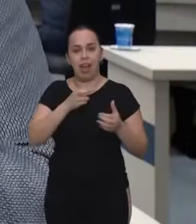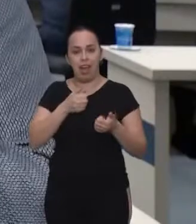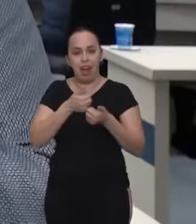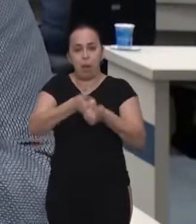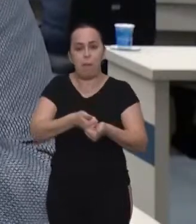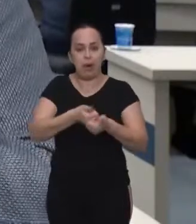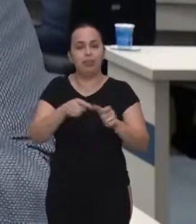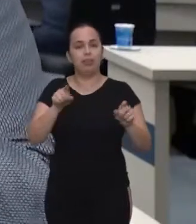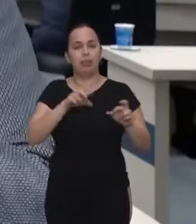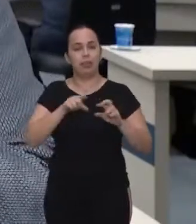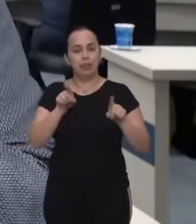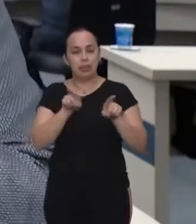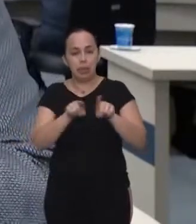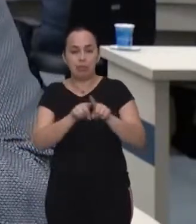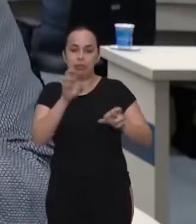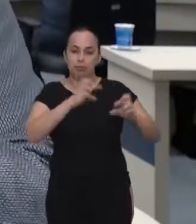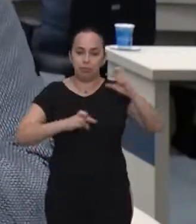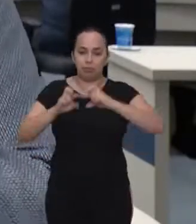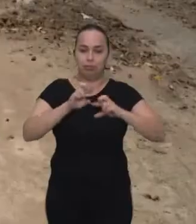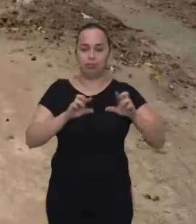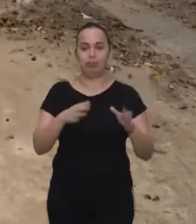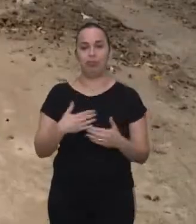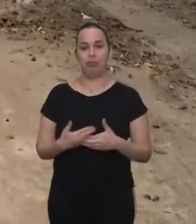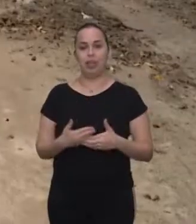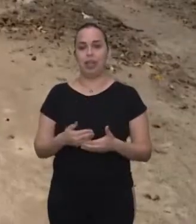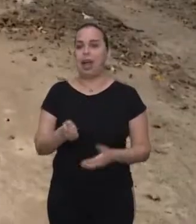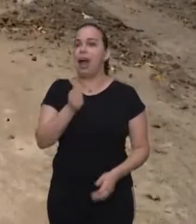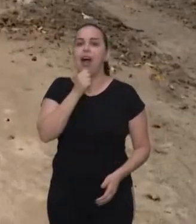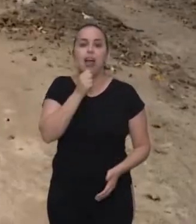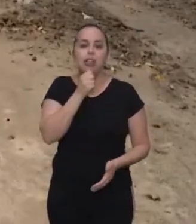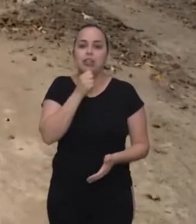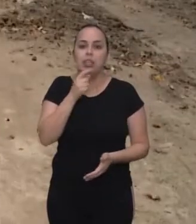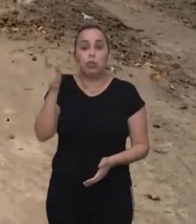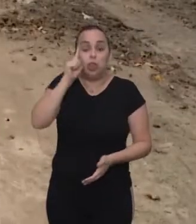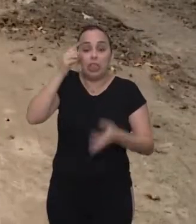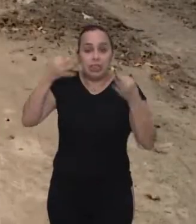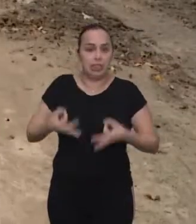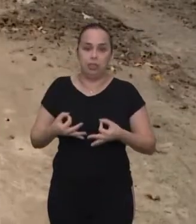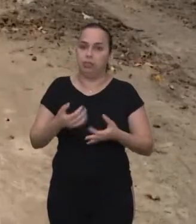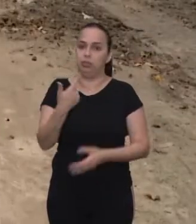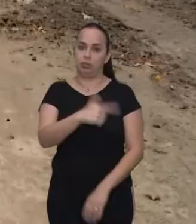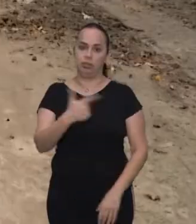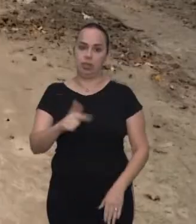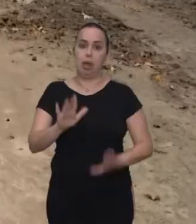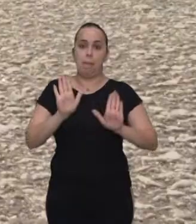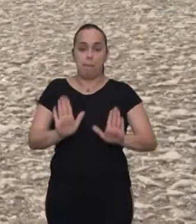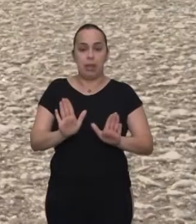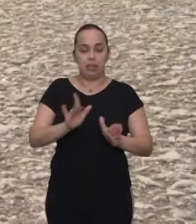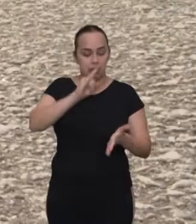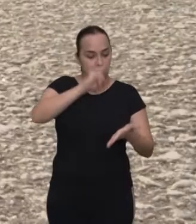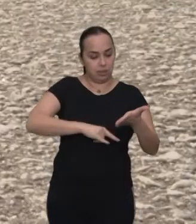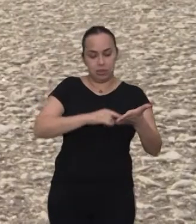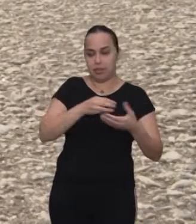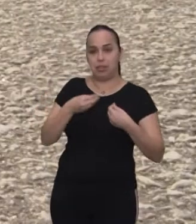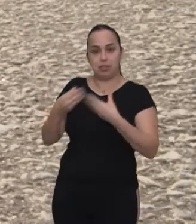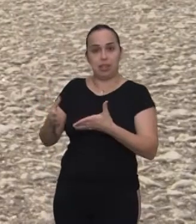continuar acompanhando para que o quanto antes possa iniciar os trabalhos no local ainda não tem data para iniciar mas com emissão da